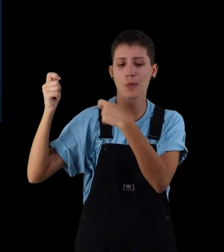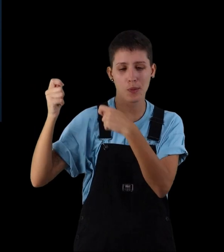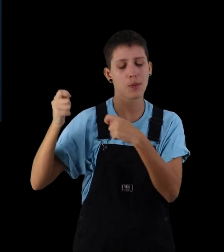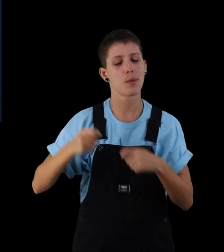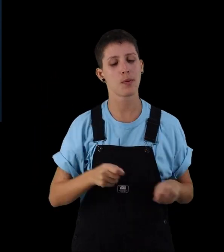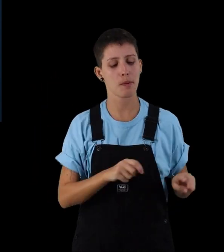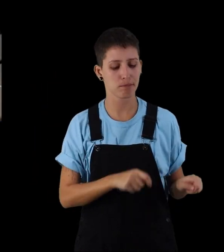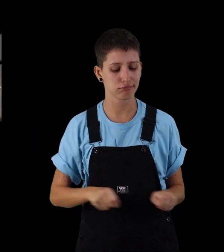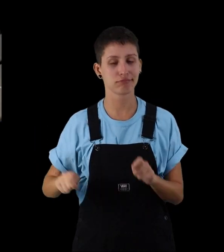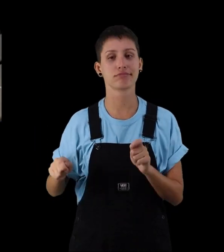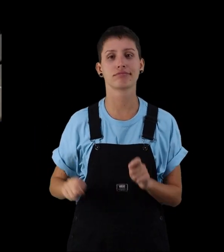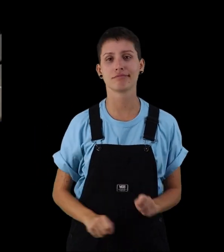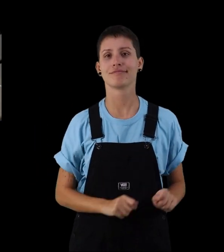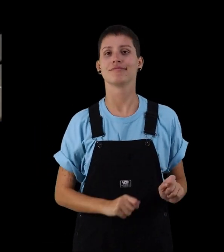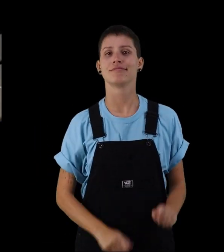chorinhos.